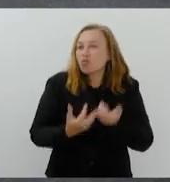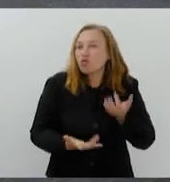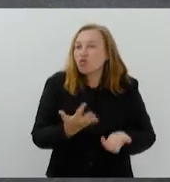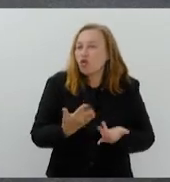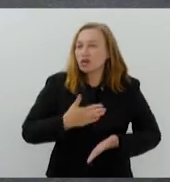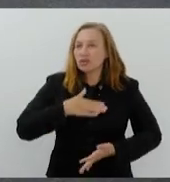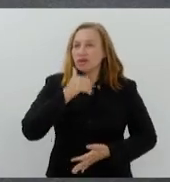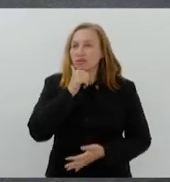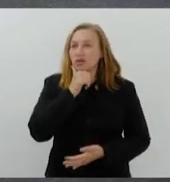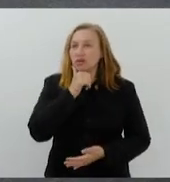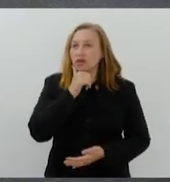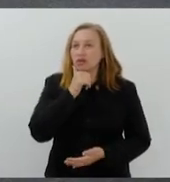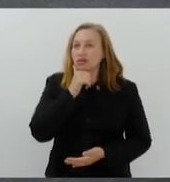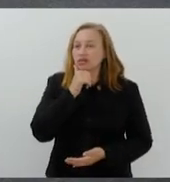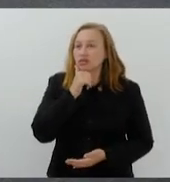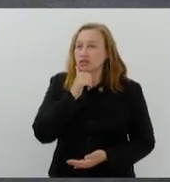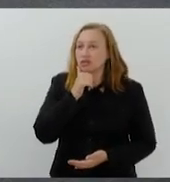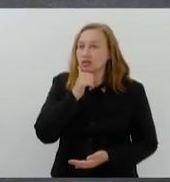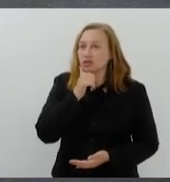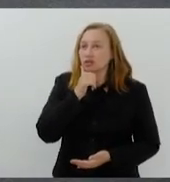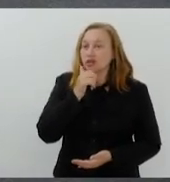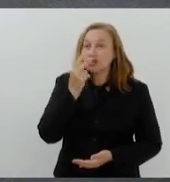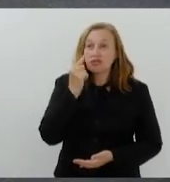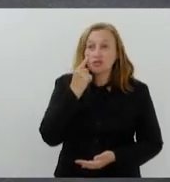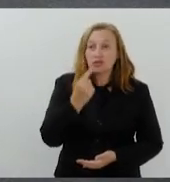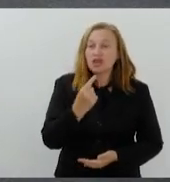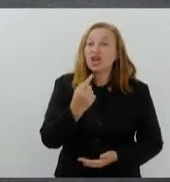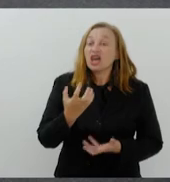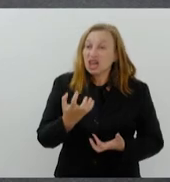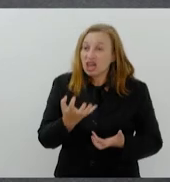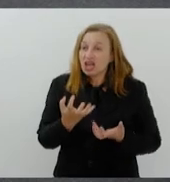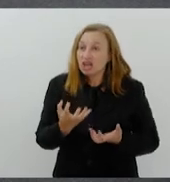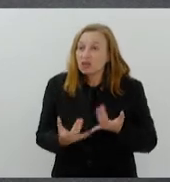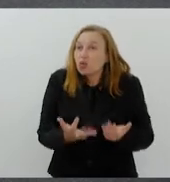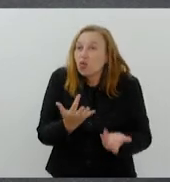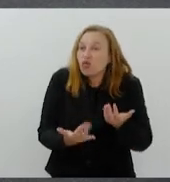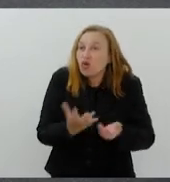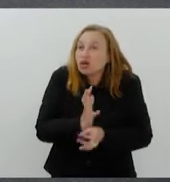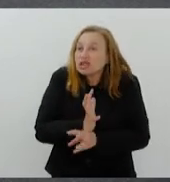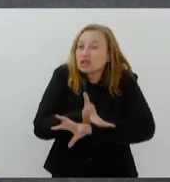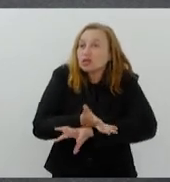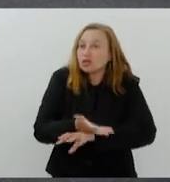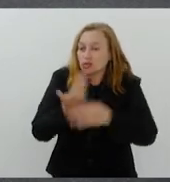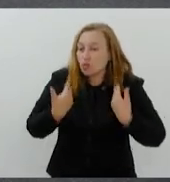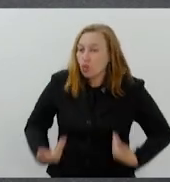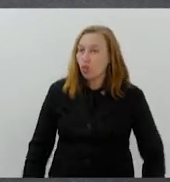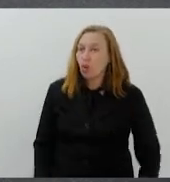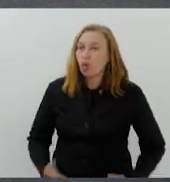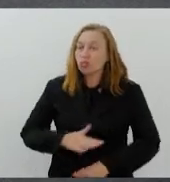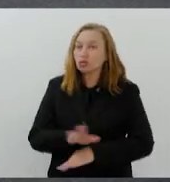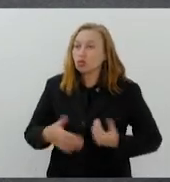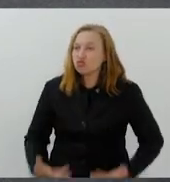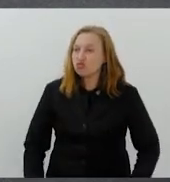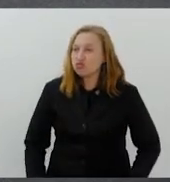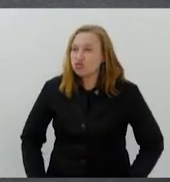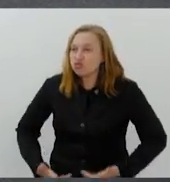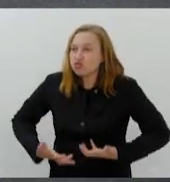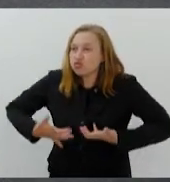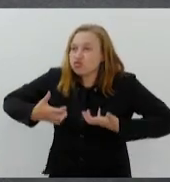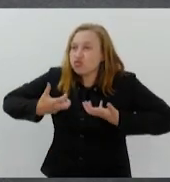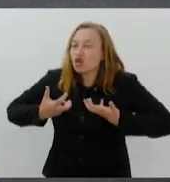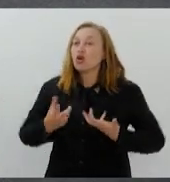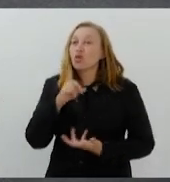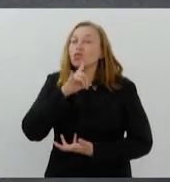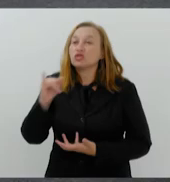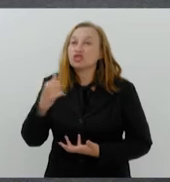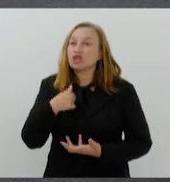minha frente. Eu gostaria de ver você queimar até os ossos, tacando gasolina e fogo no seu corpo. Quem sabe um dia eu realmente